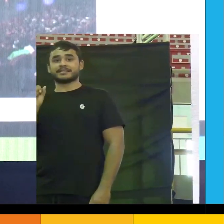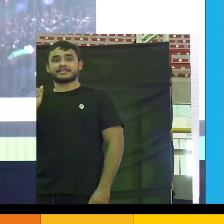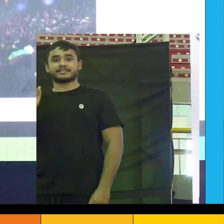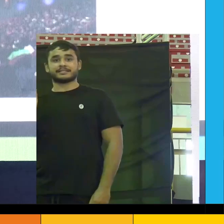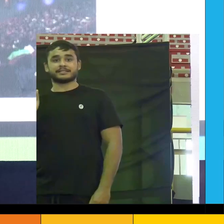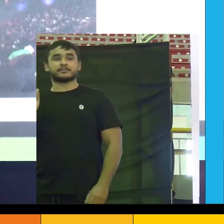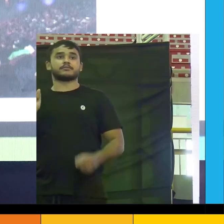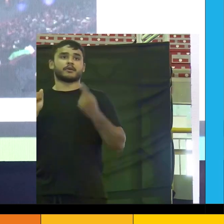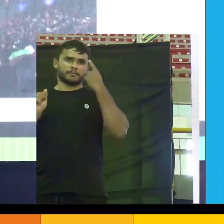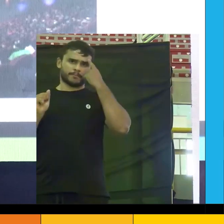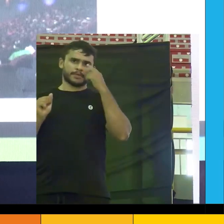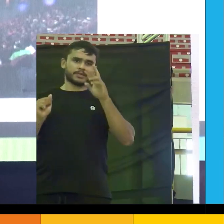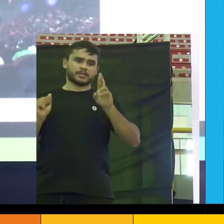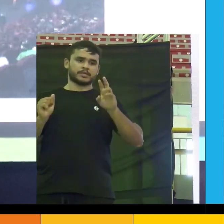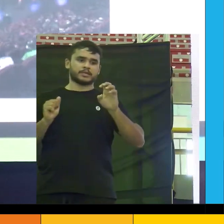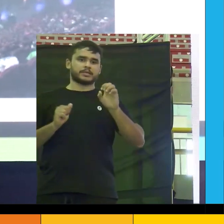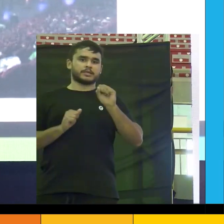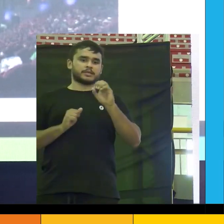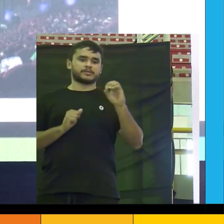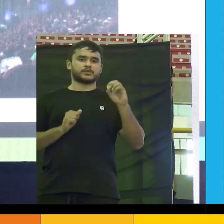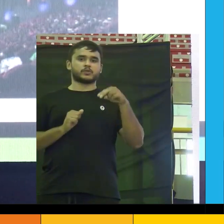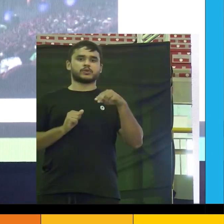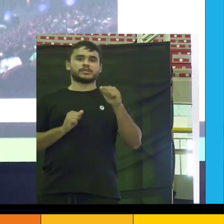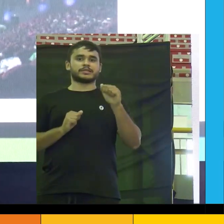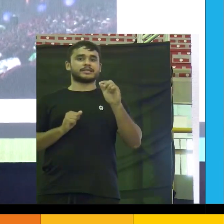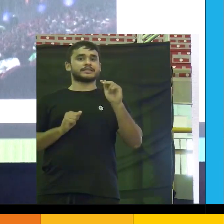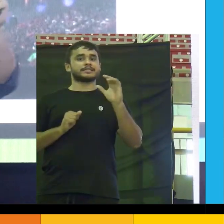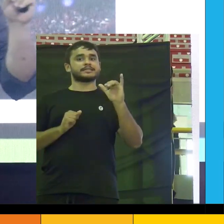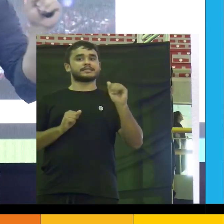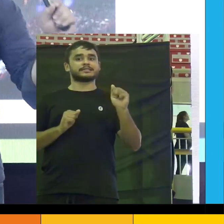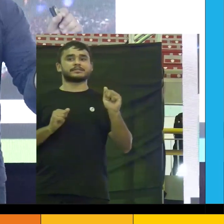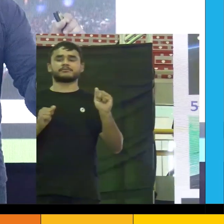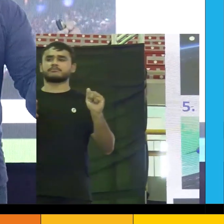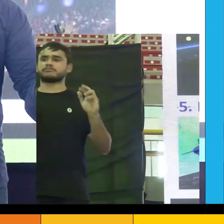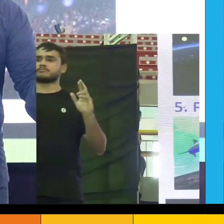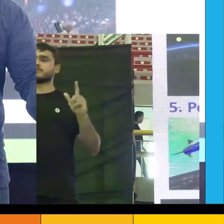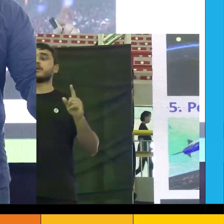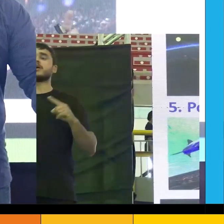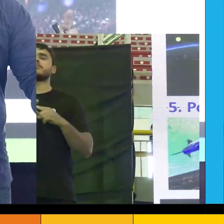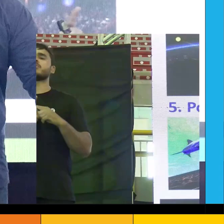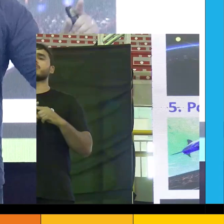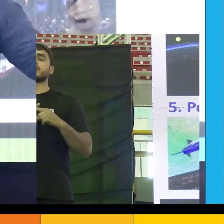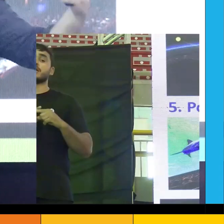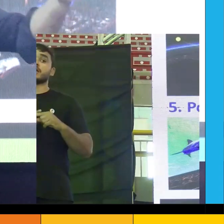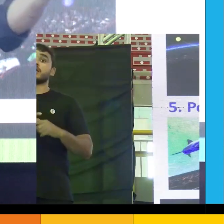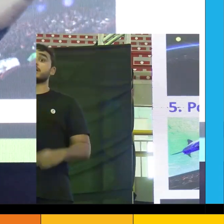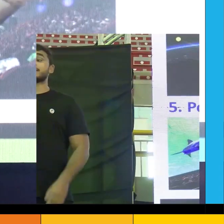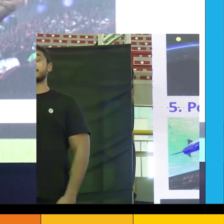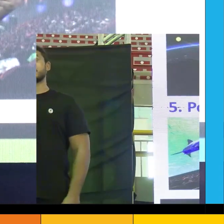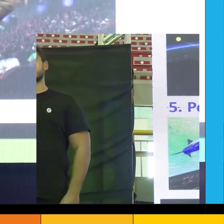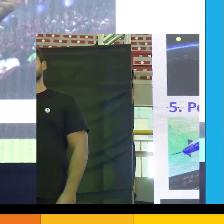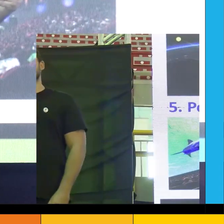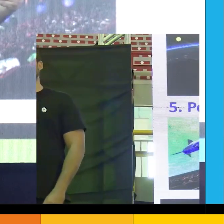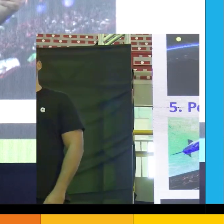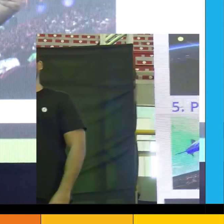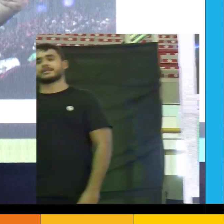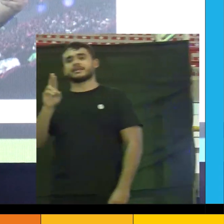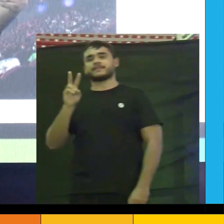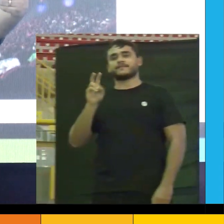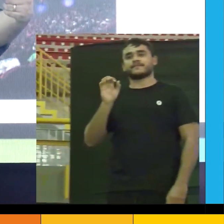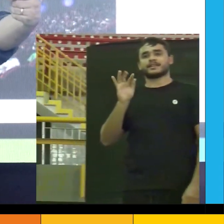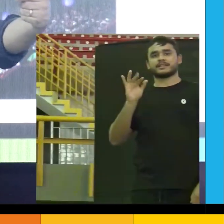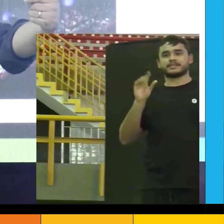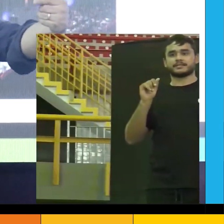interferência. Galera, qual é a diferença básica? A interferência, ela ocorre entre duas